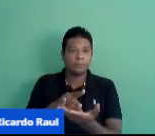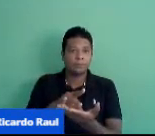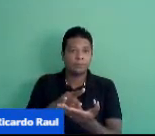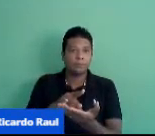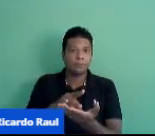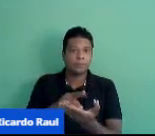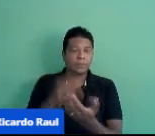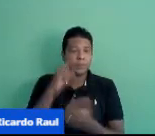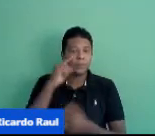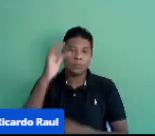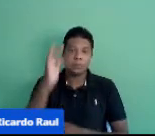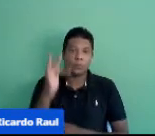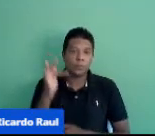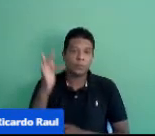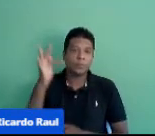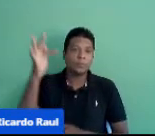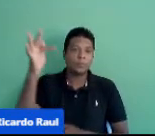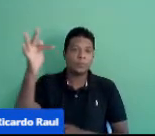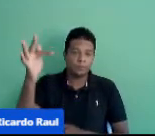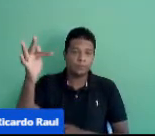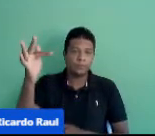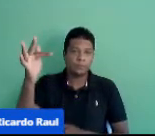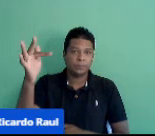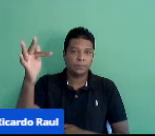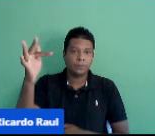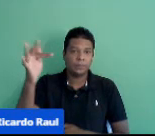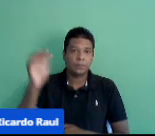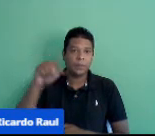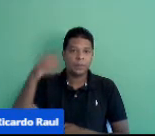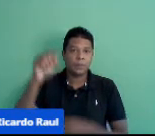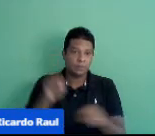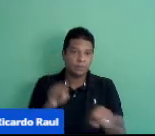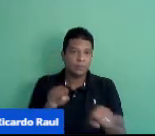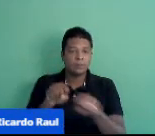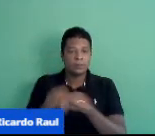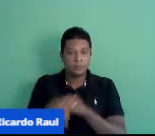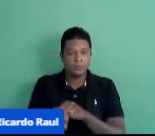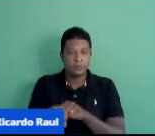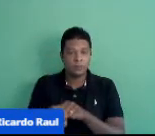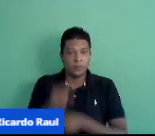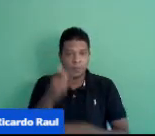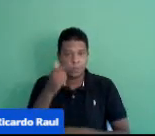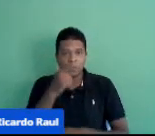num futuro não tão distante, né, nas próximas formações, talvez, a gente já consiga